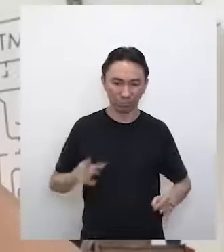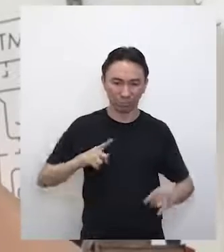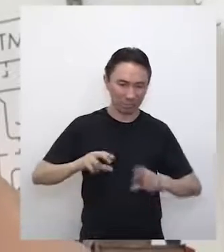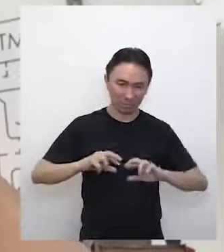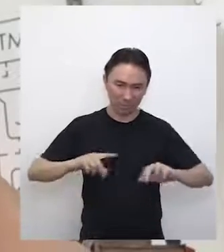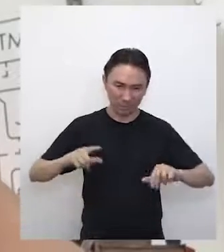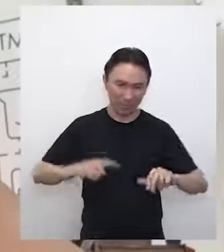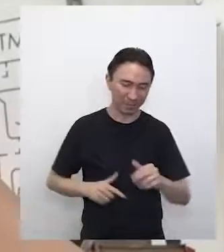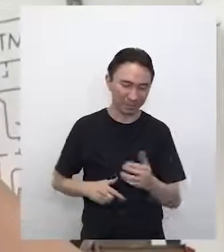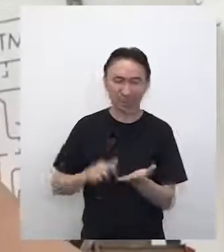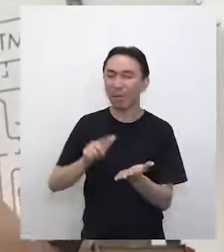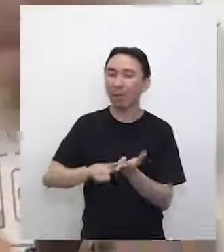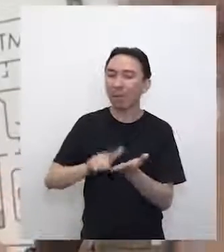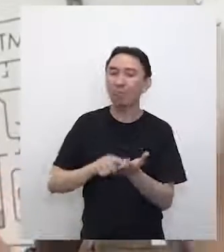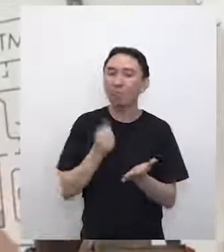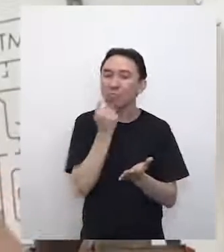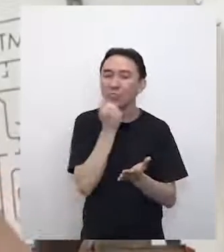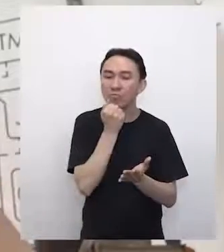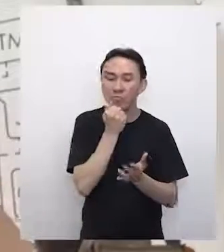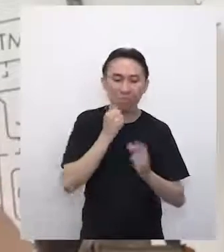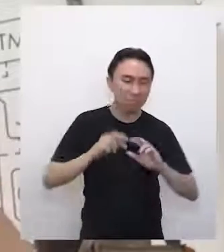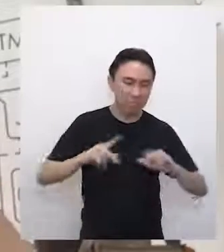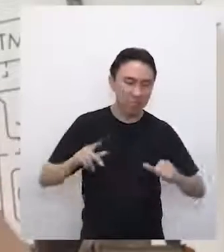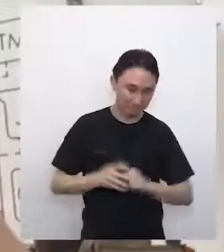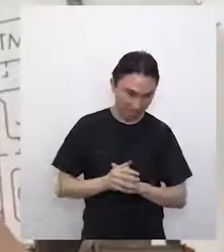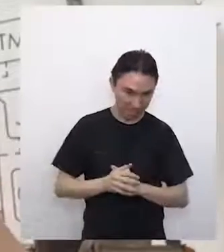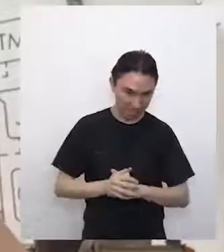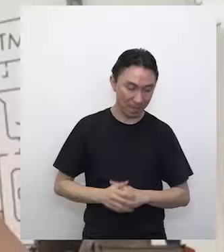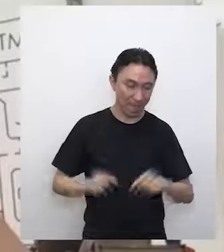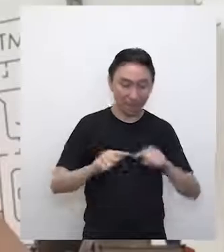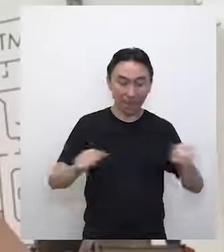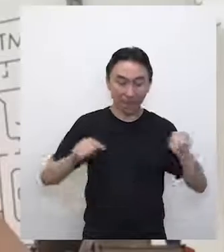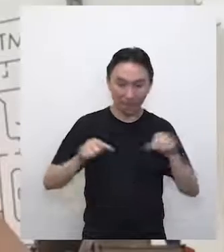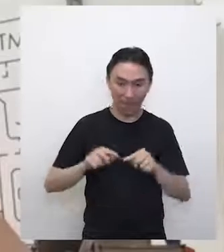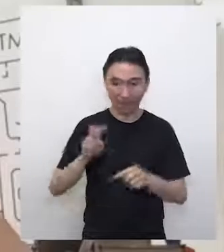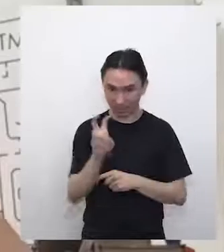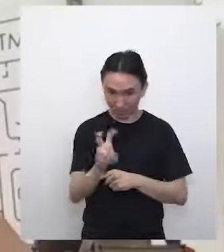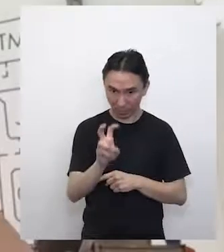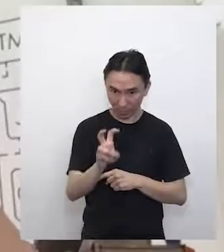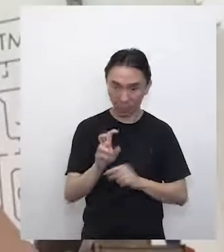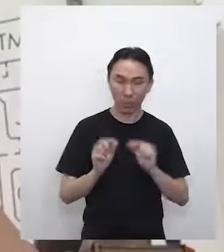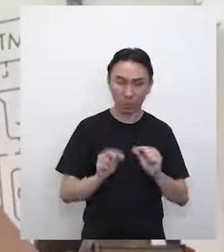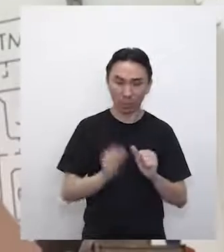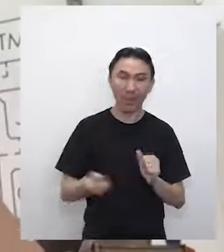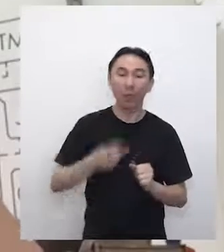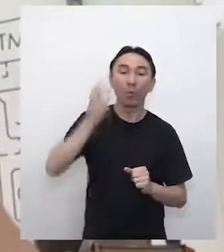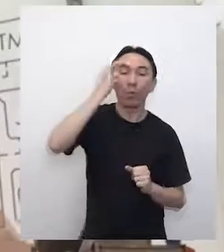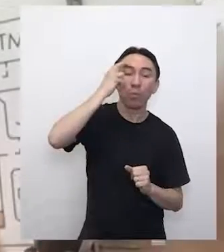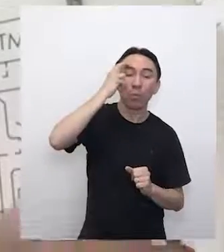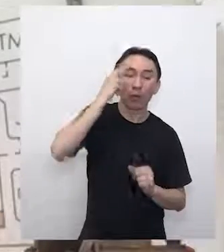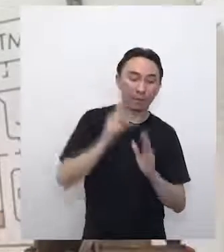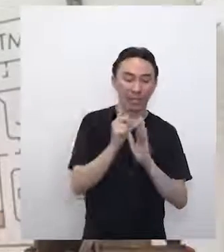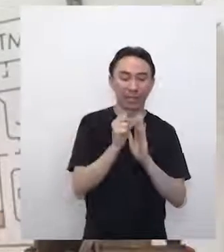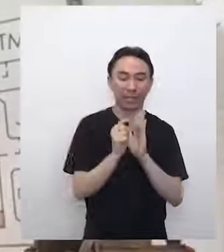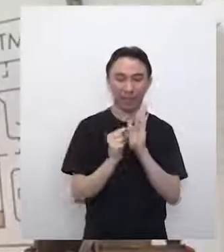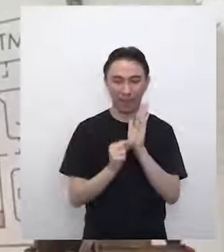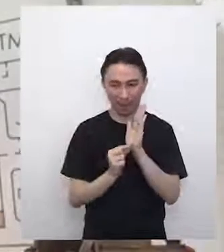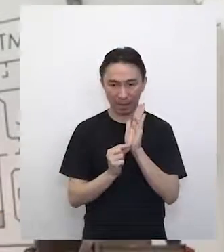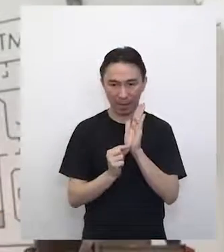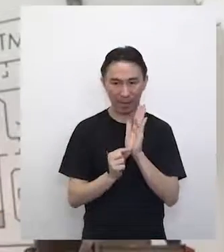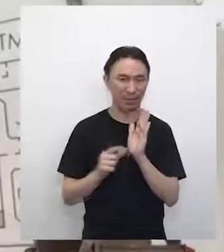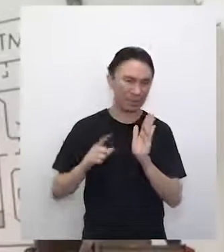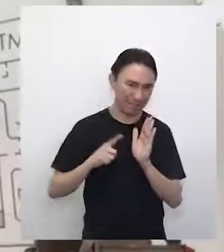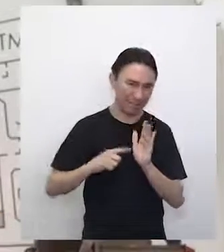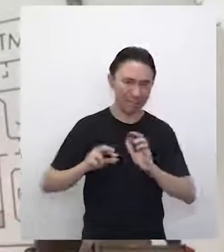acessíveis, baratos, né? Já o espaço 5 é a Cultura Digital, onde a gente produz atividades alinhadas com